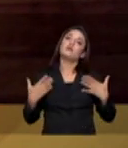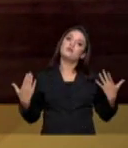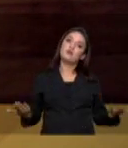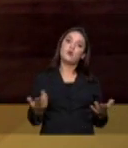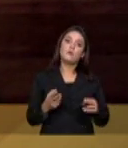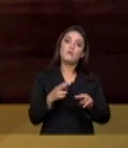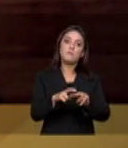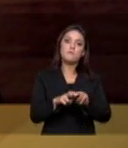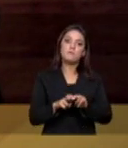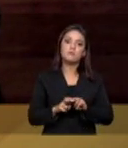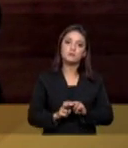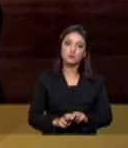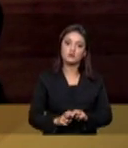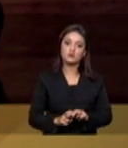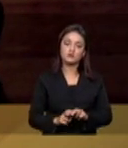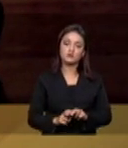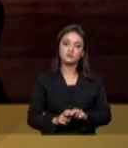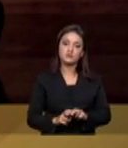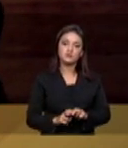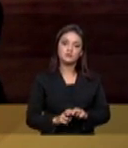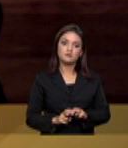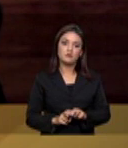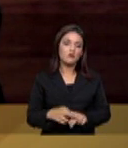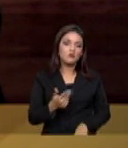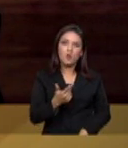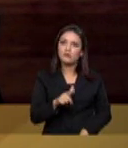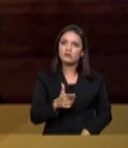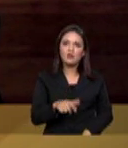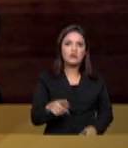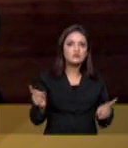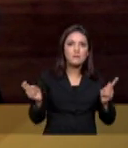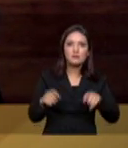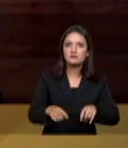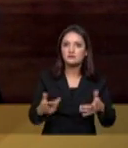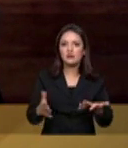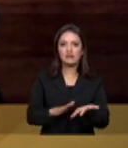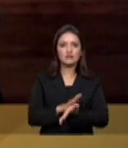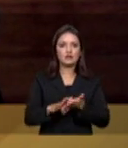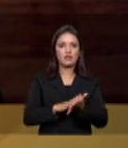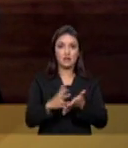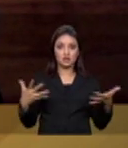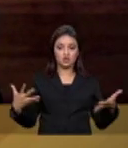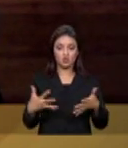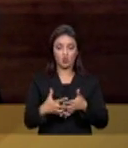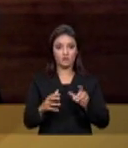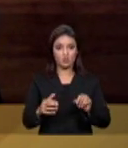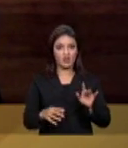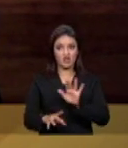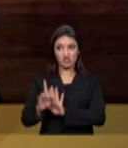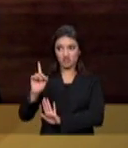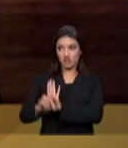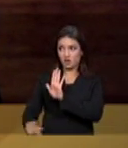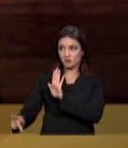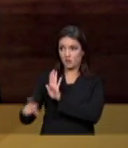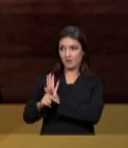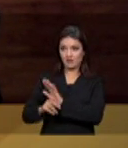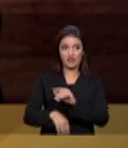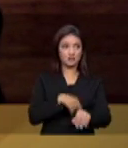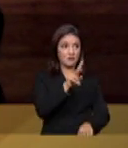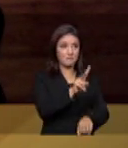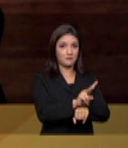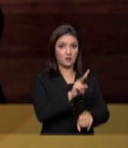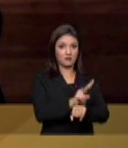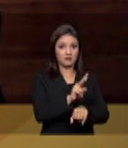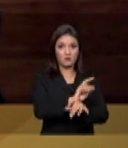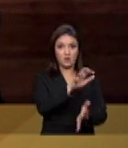essa razão Não Se visualiza epóxi com de conflito entre o direito de propriedade EA proteção